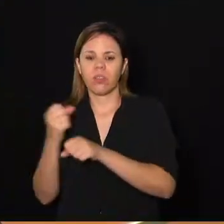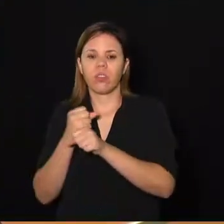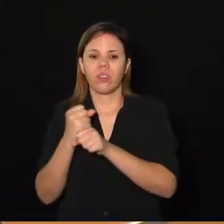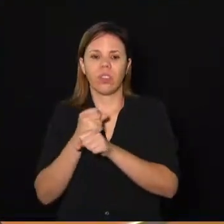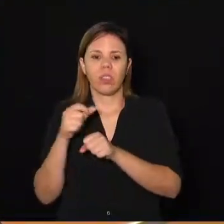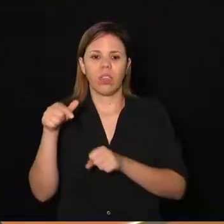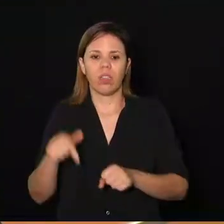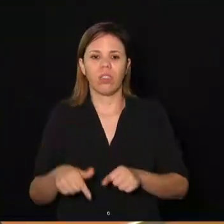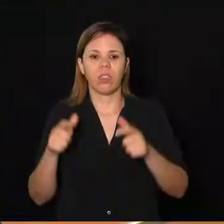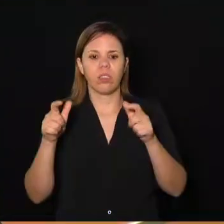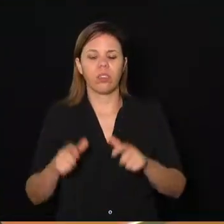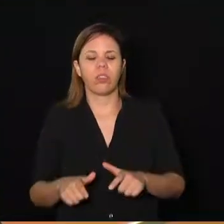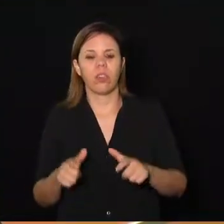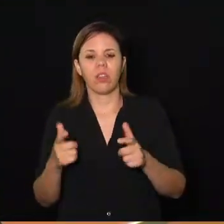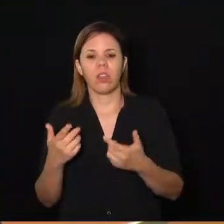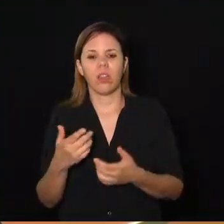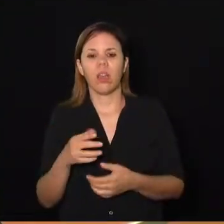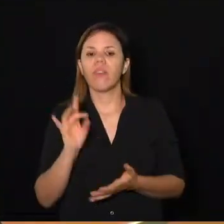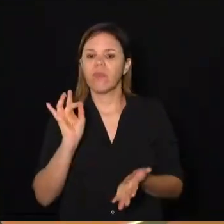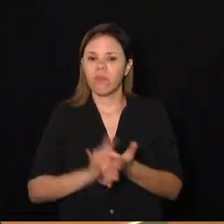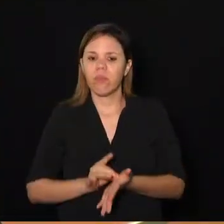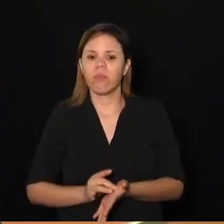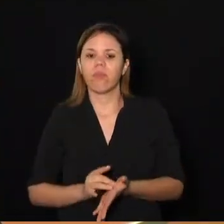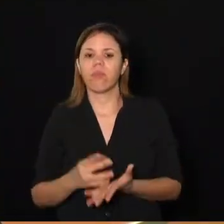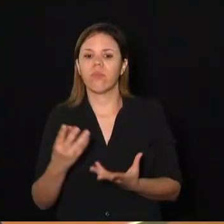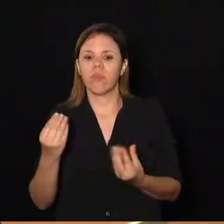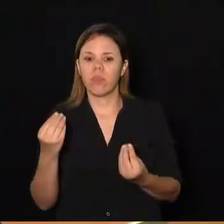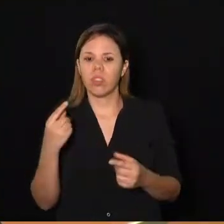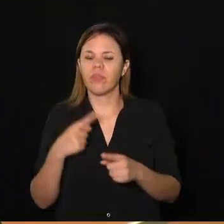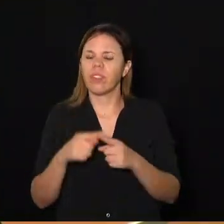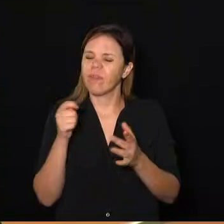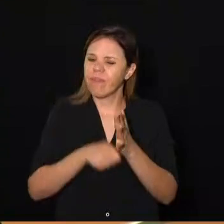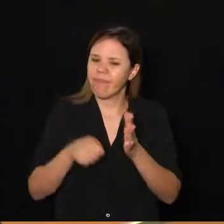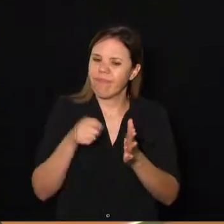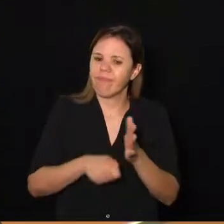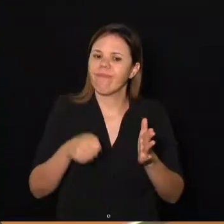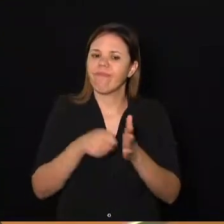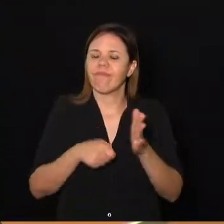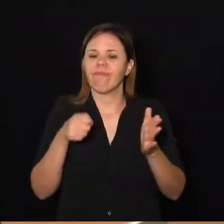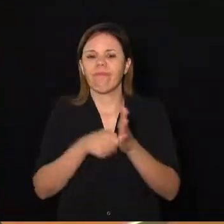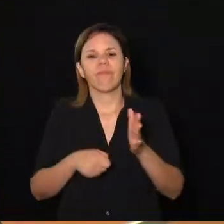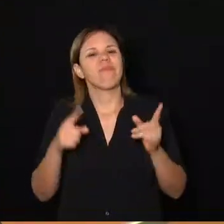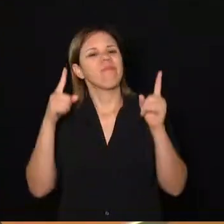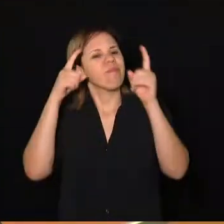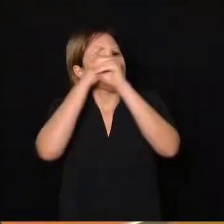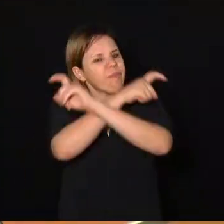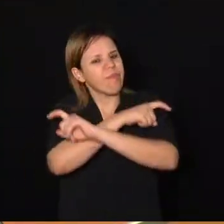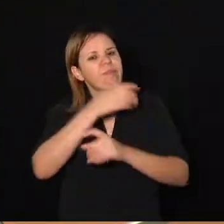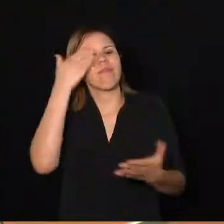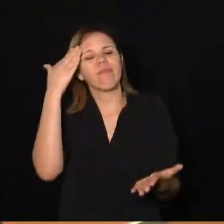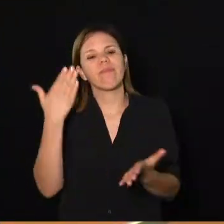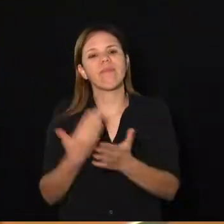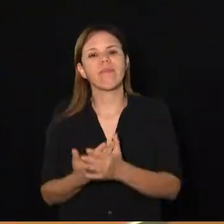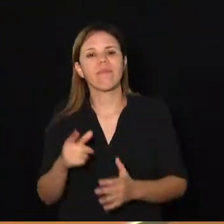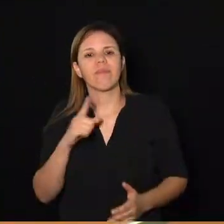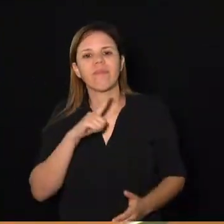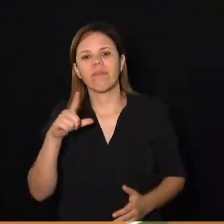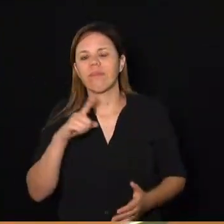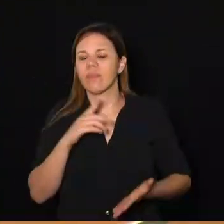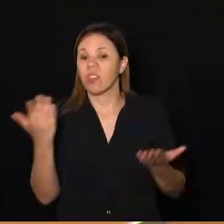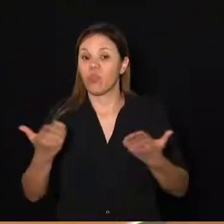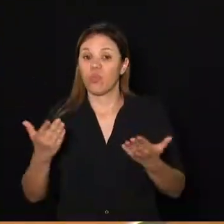nesta casa e realmente por muitas vezes lutamos tá é difícil acreditar que temos hoje um